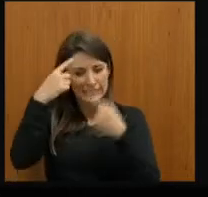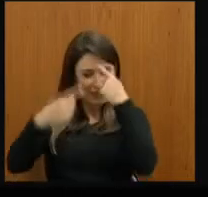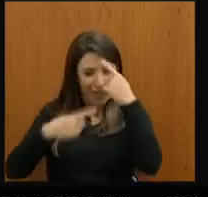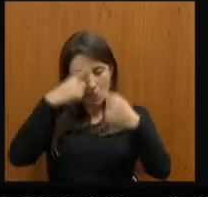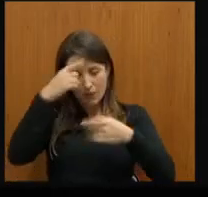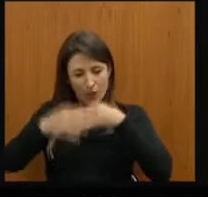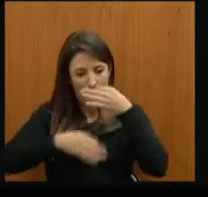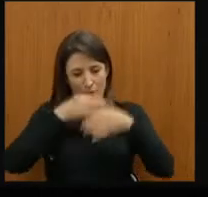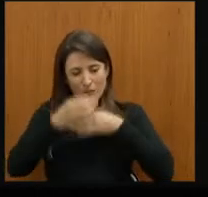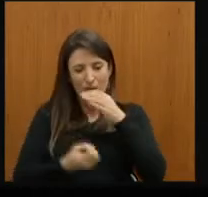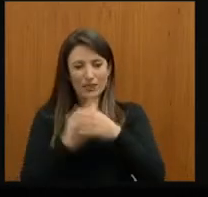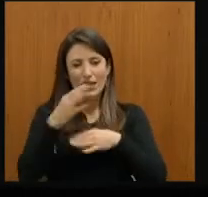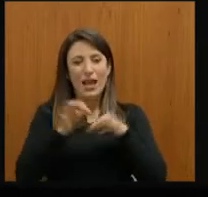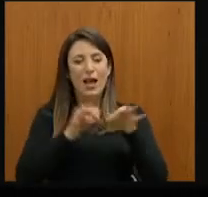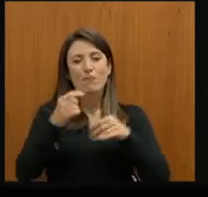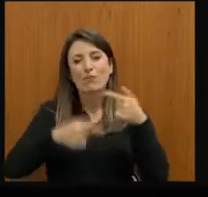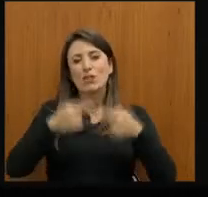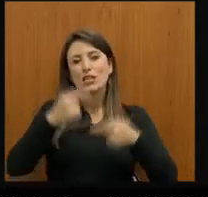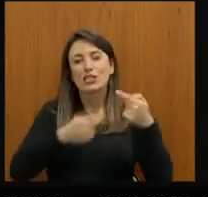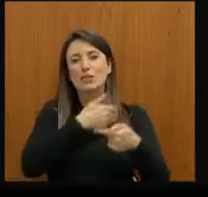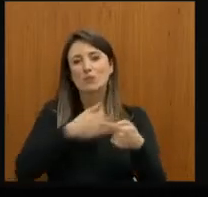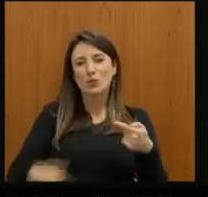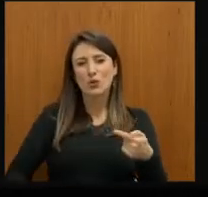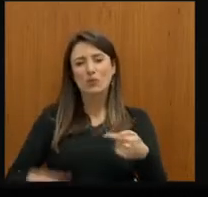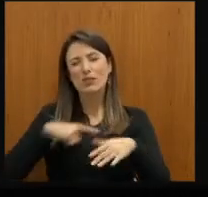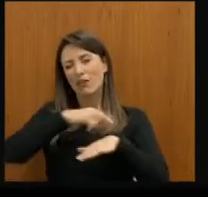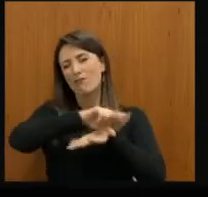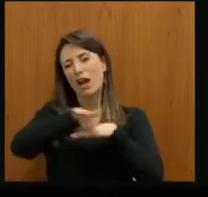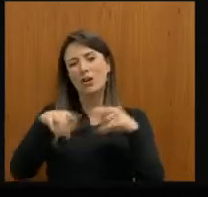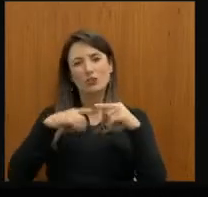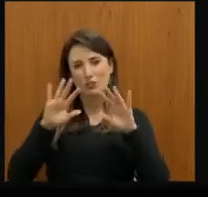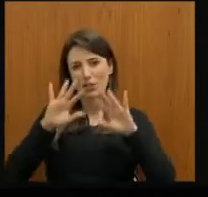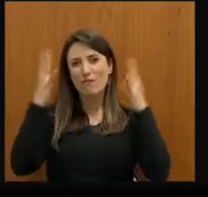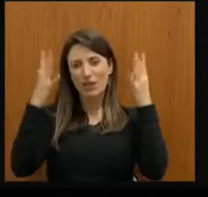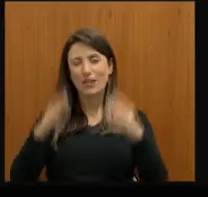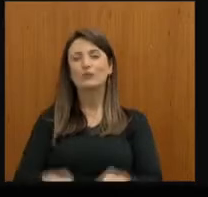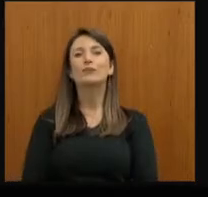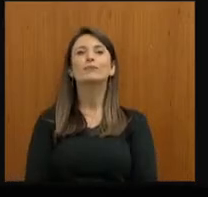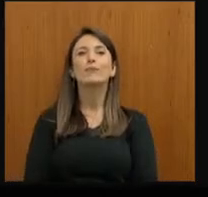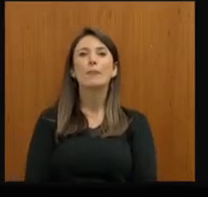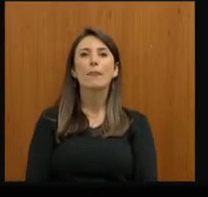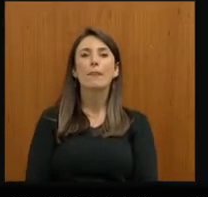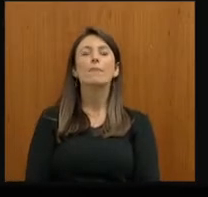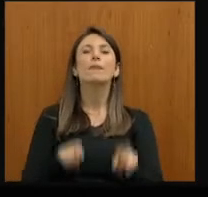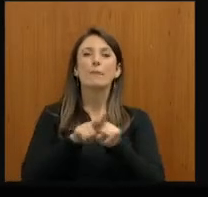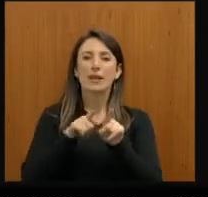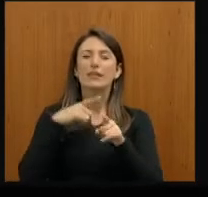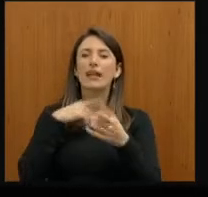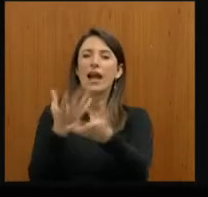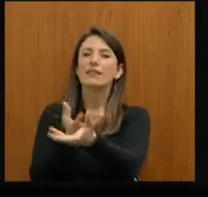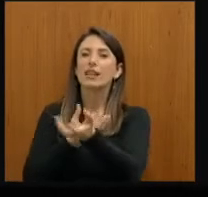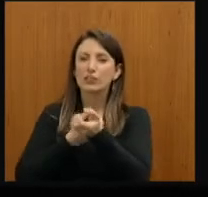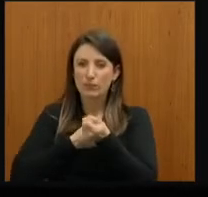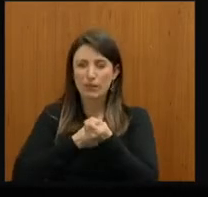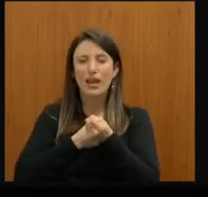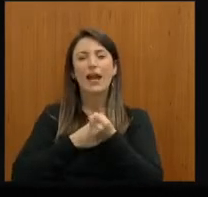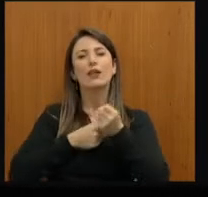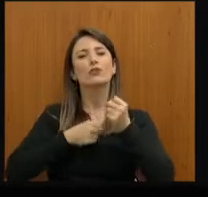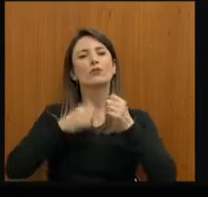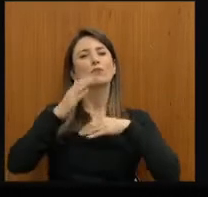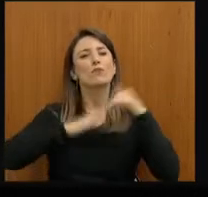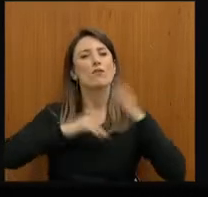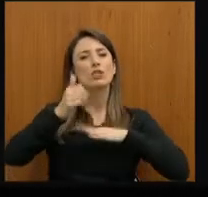outros eventos de educação em direitos é bom Vamos lá gente tem também o atendimento lilás né lá no modem